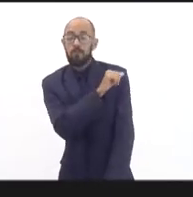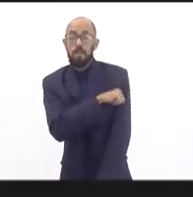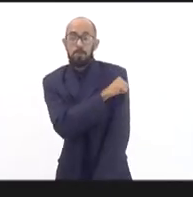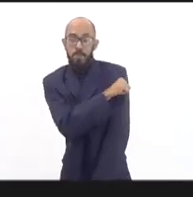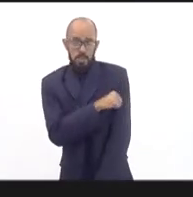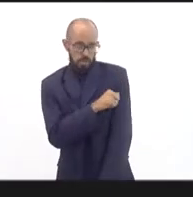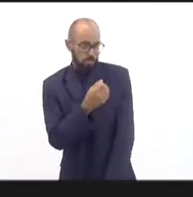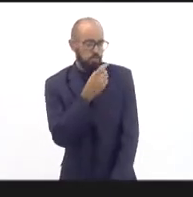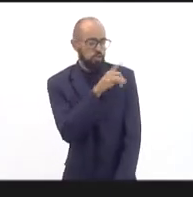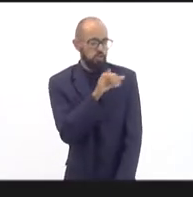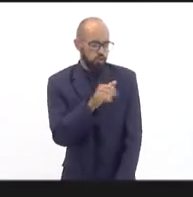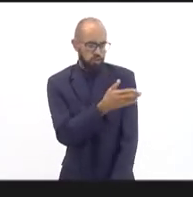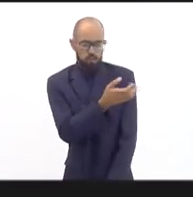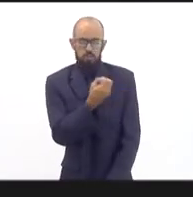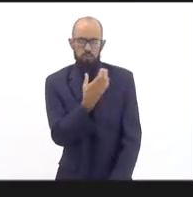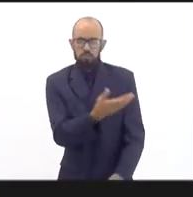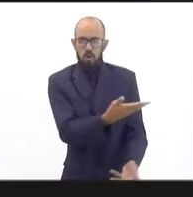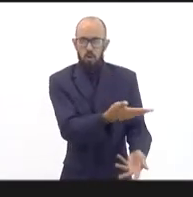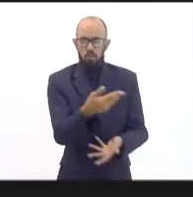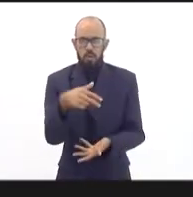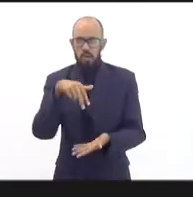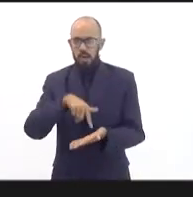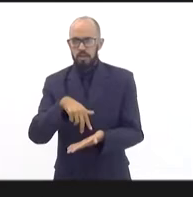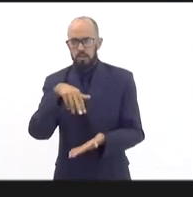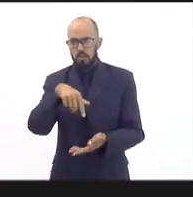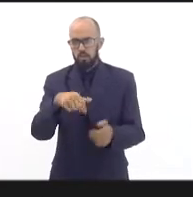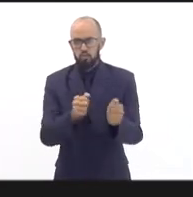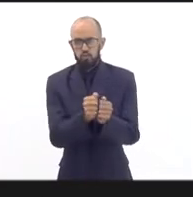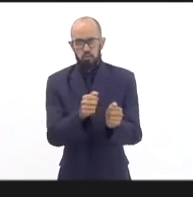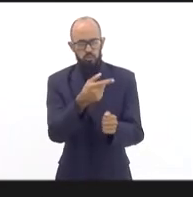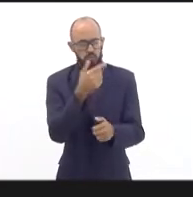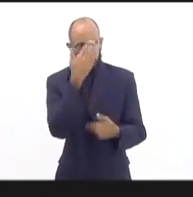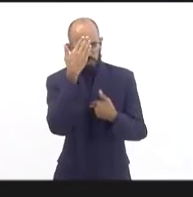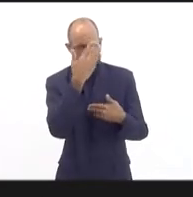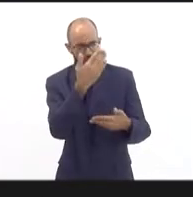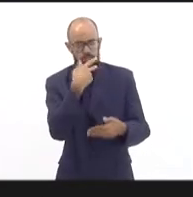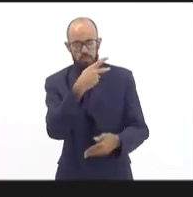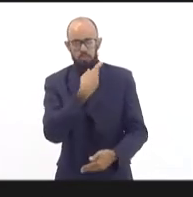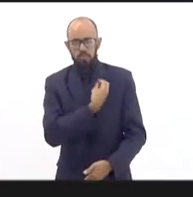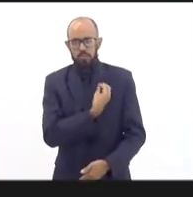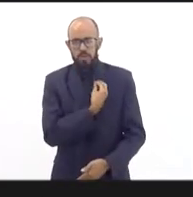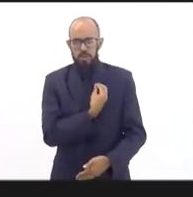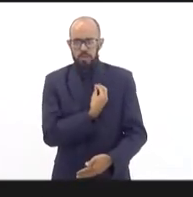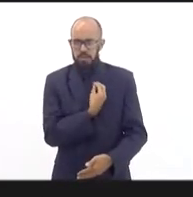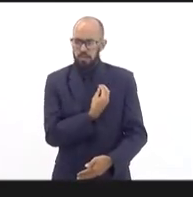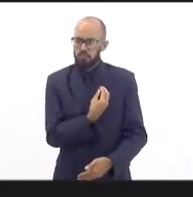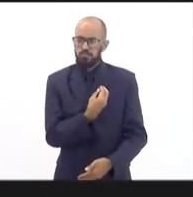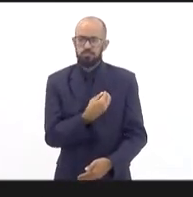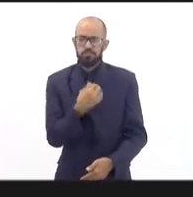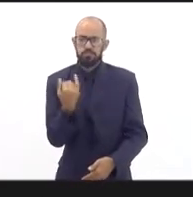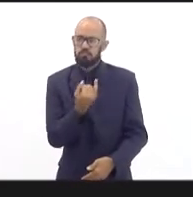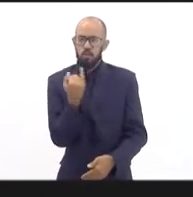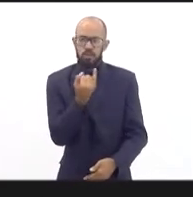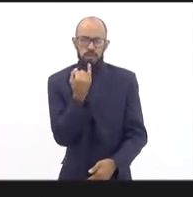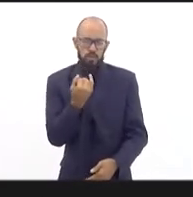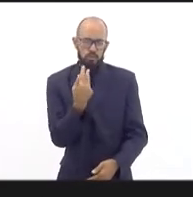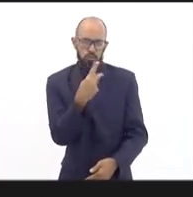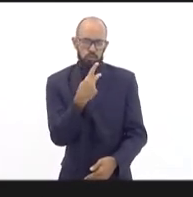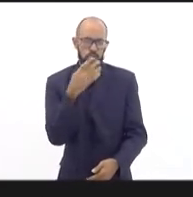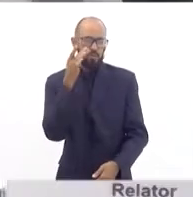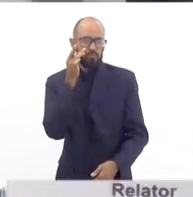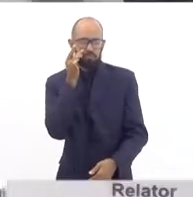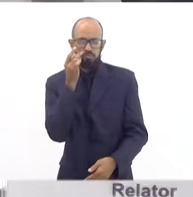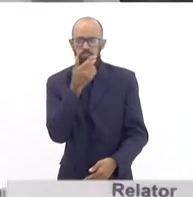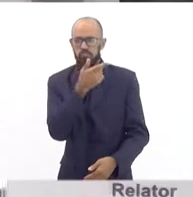nessa audiência de hoje. Muito obrigada pela sua presença, sua participação, sempre muito nos